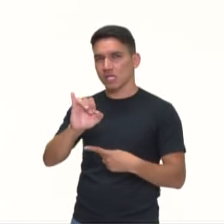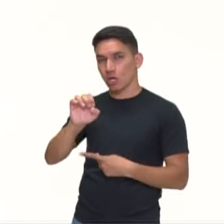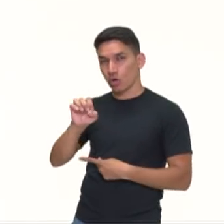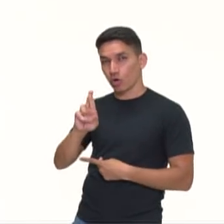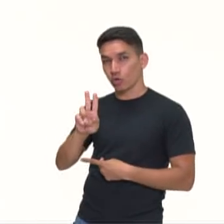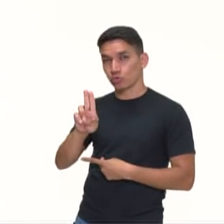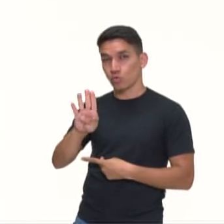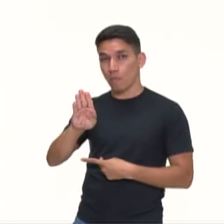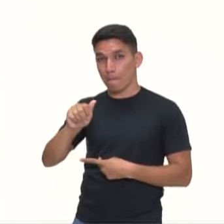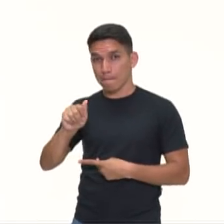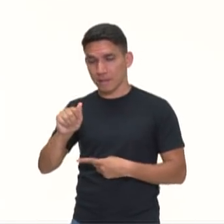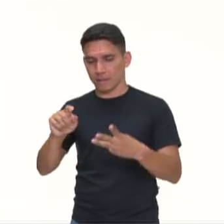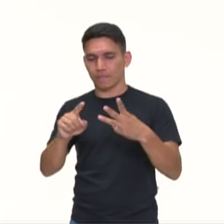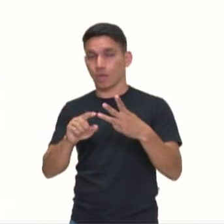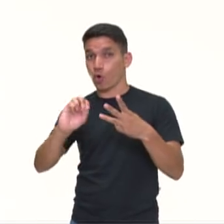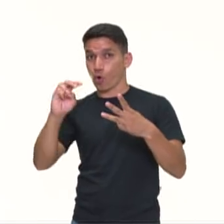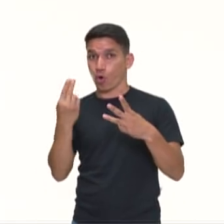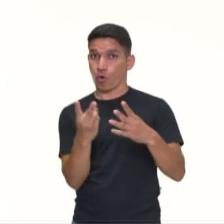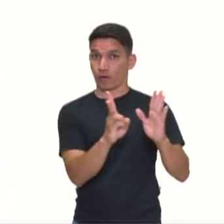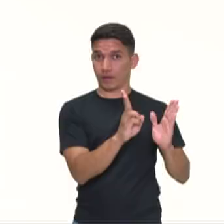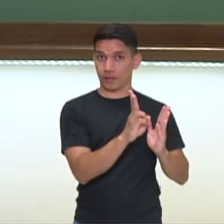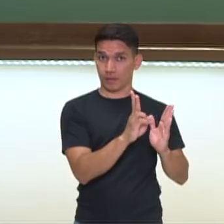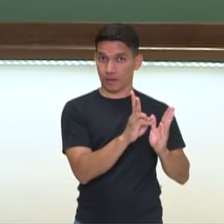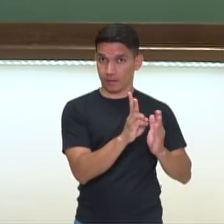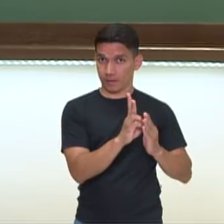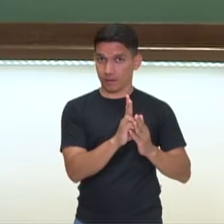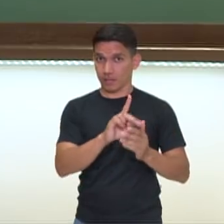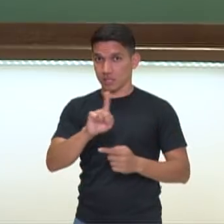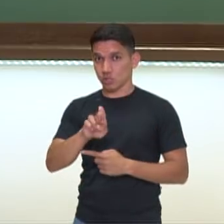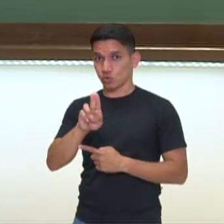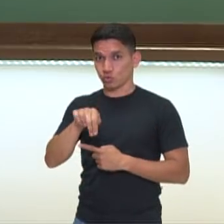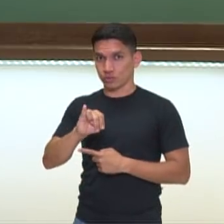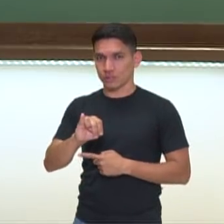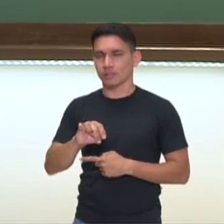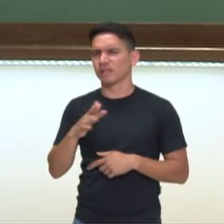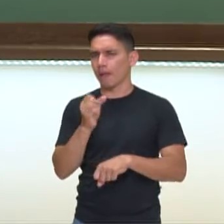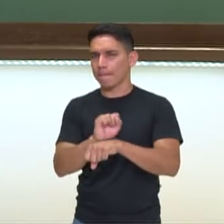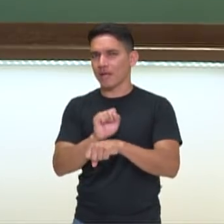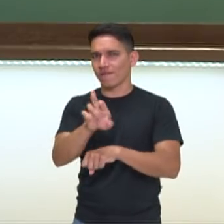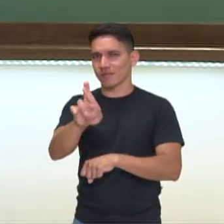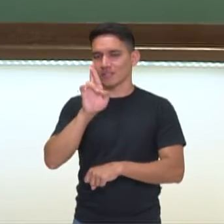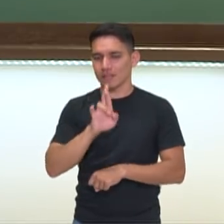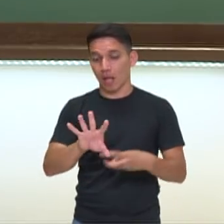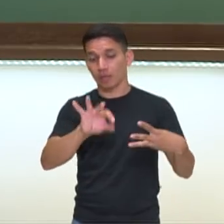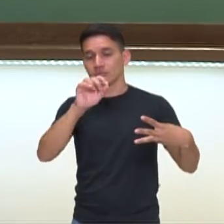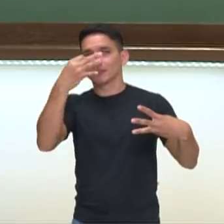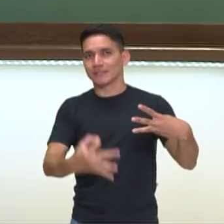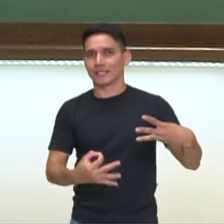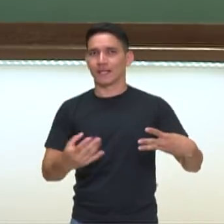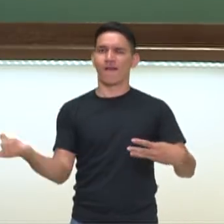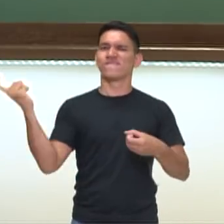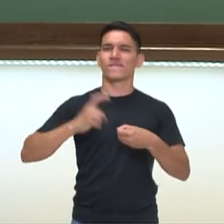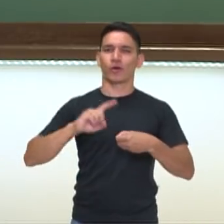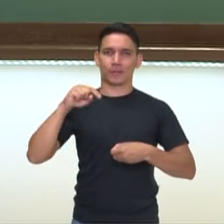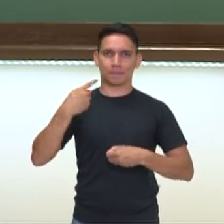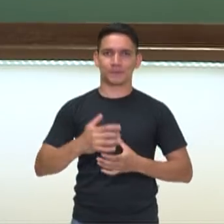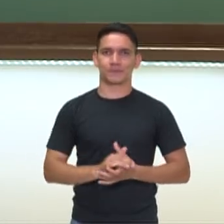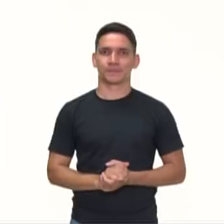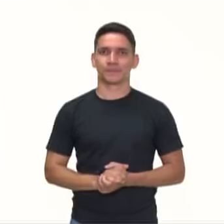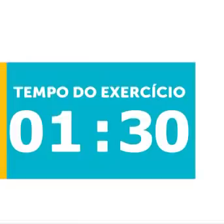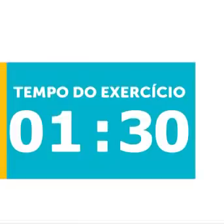letra C, na mitologia indígena Zuni. Um tempinho para vocês escolherem a alternativa correta e já voltamos com a